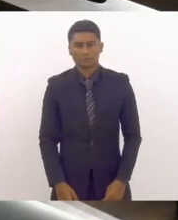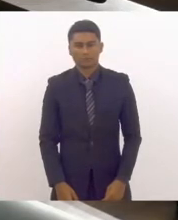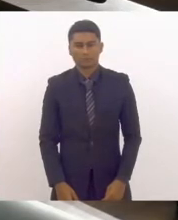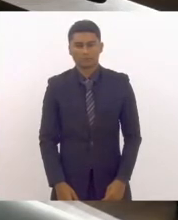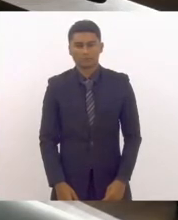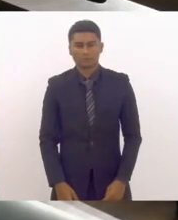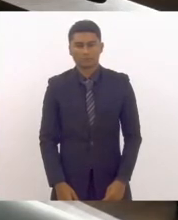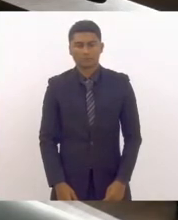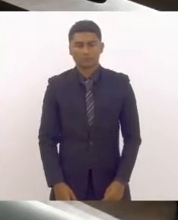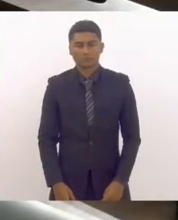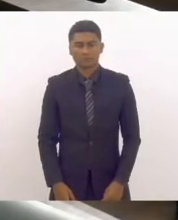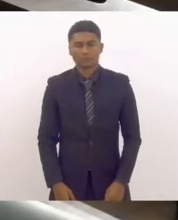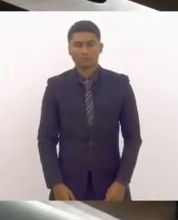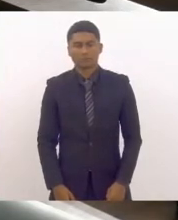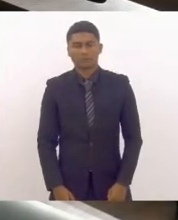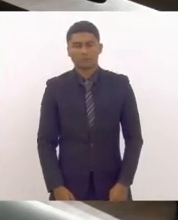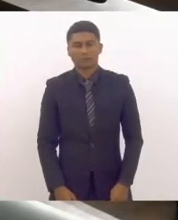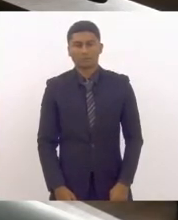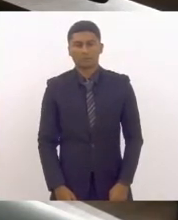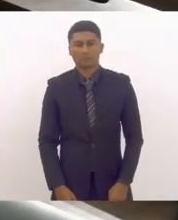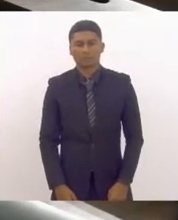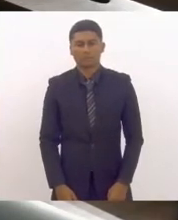E aí